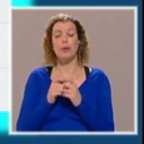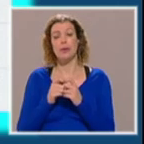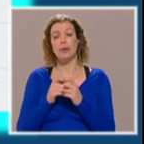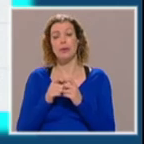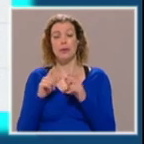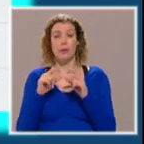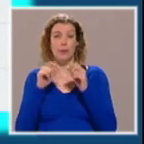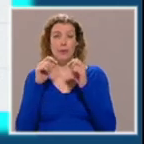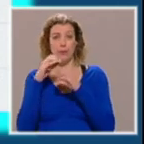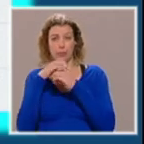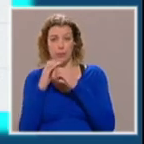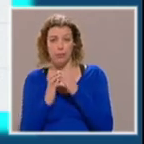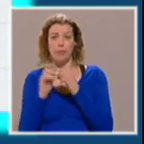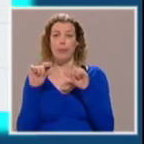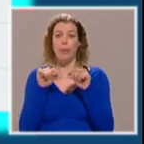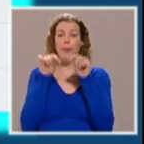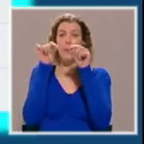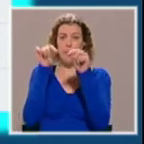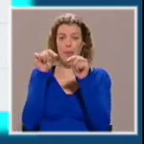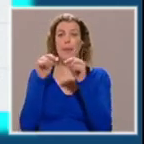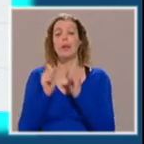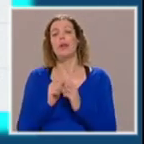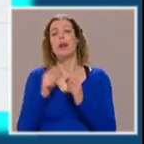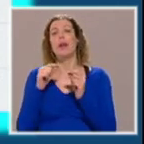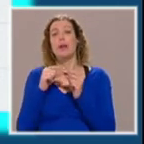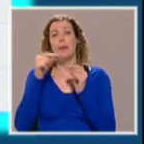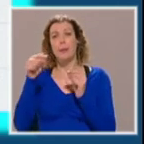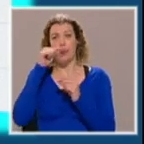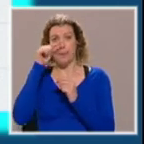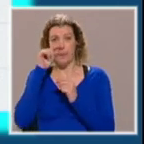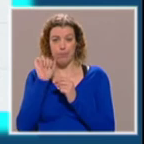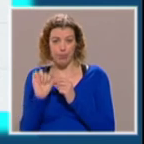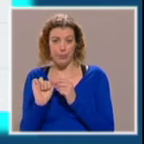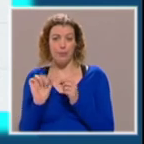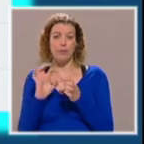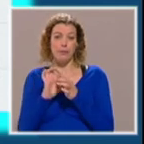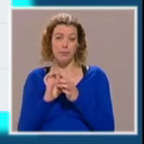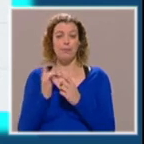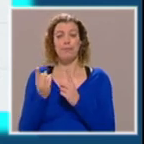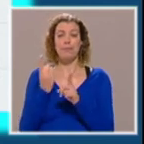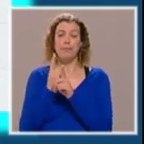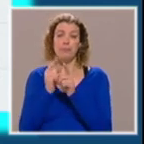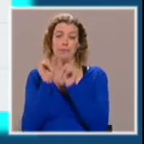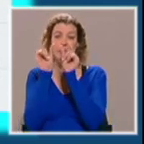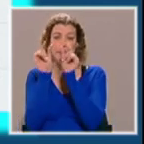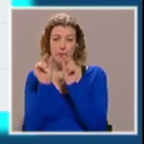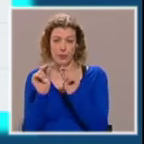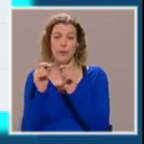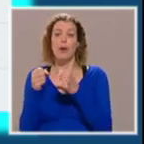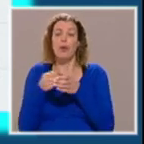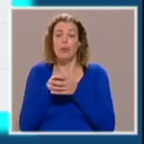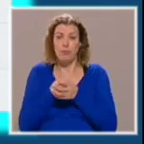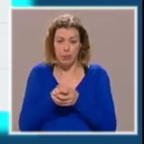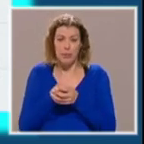os epidídimos, os canais deferentes e a uretra. Como glândulas anexas, as vesículas seminais,